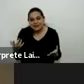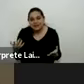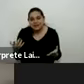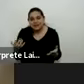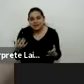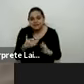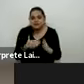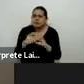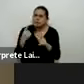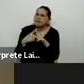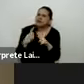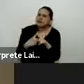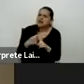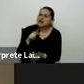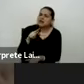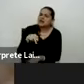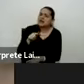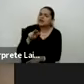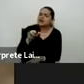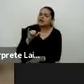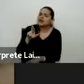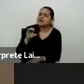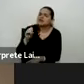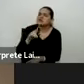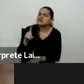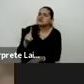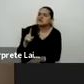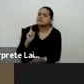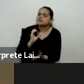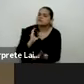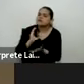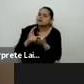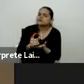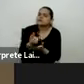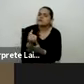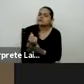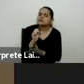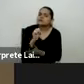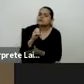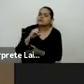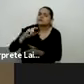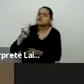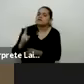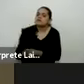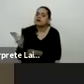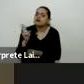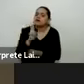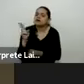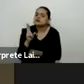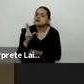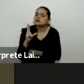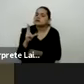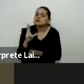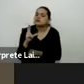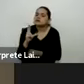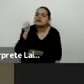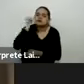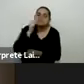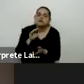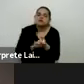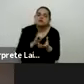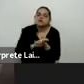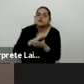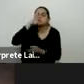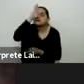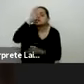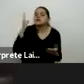depositou R$ 89 mil na conta da Michelle. Não, tudo bem, acho que a sociedade tem que cobrar isso, mas tem que cobrar muito mais, tem que cobrar